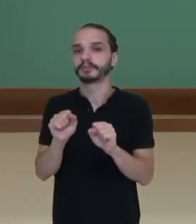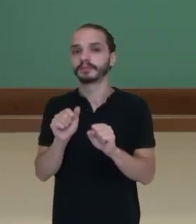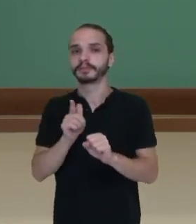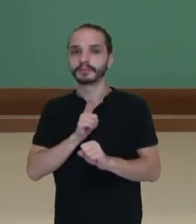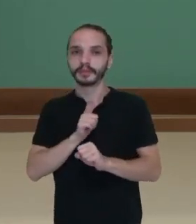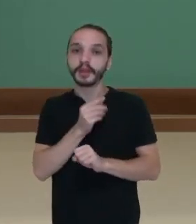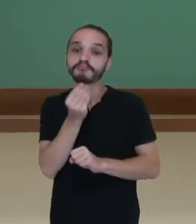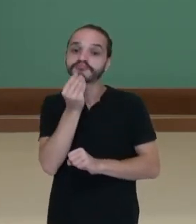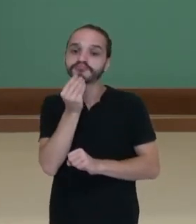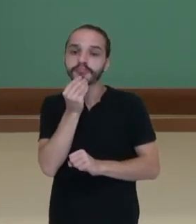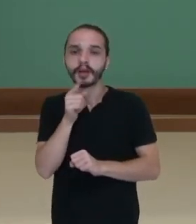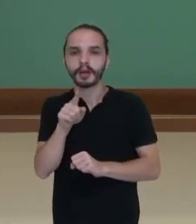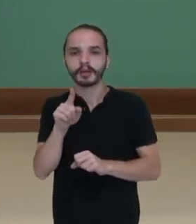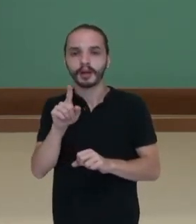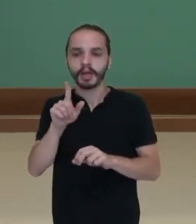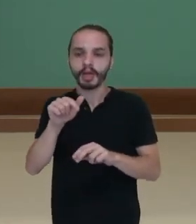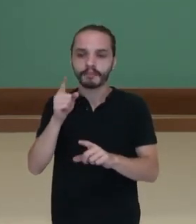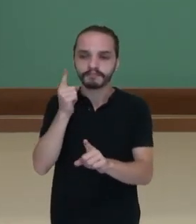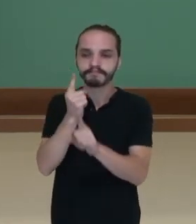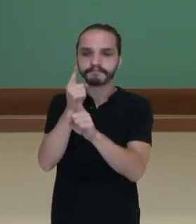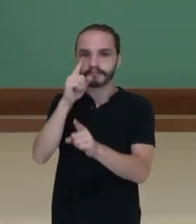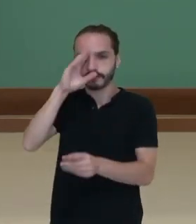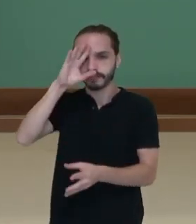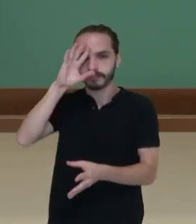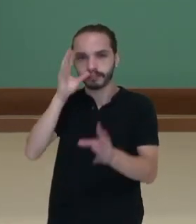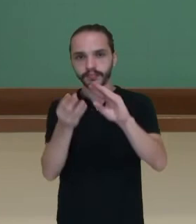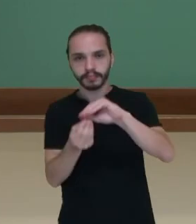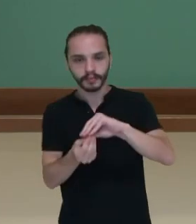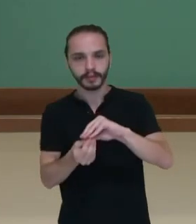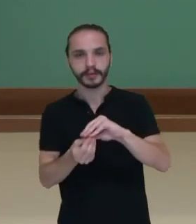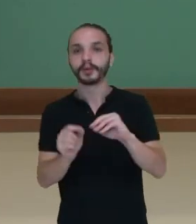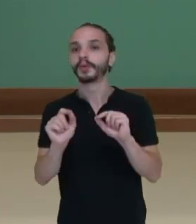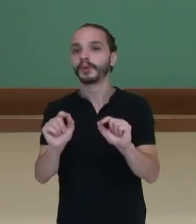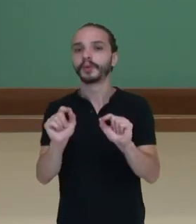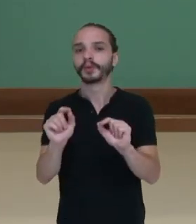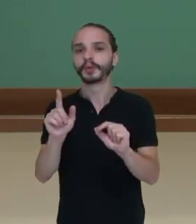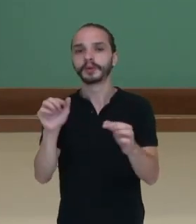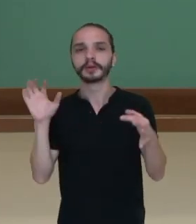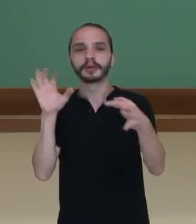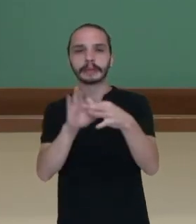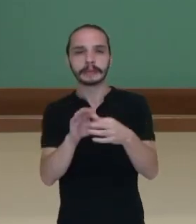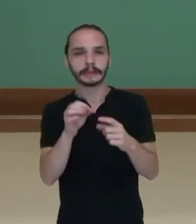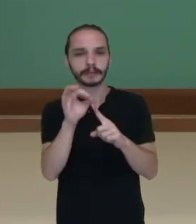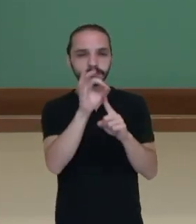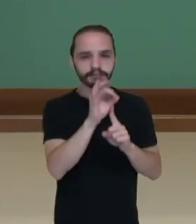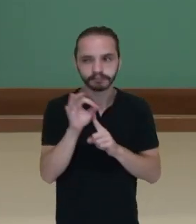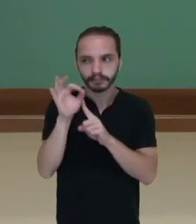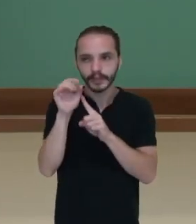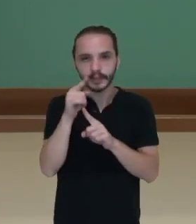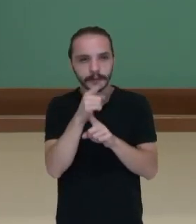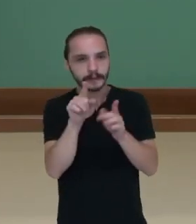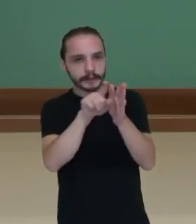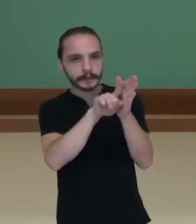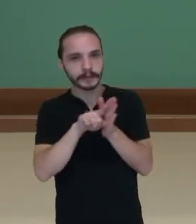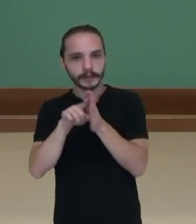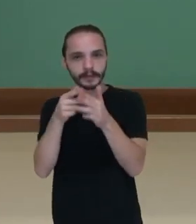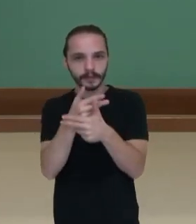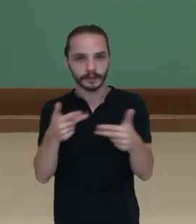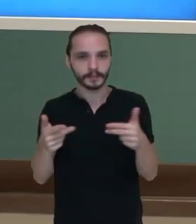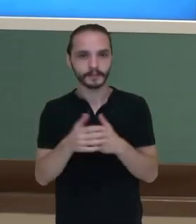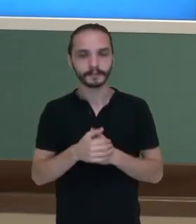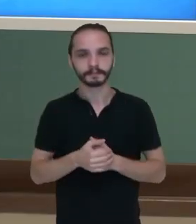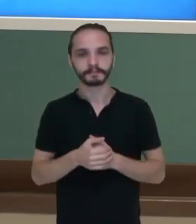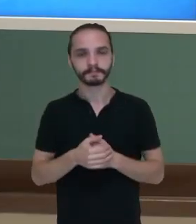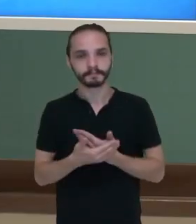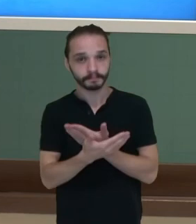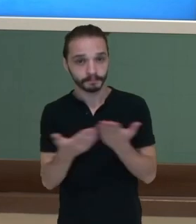de diagnóstico, né, de conclusão, de raciocínio, aos detetives, né, que vão aí investigando alguns fatos.